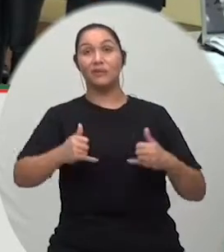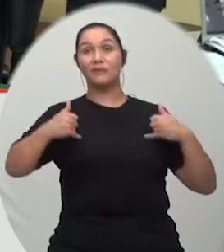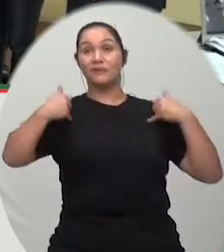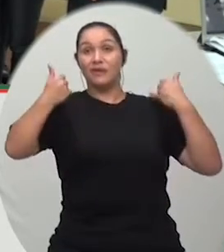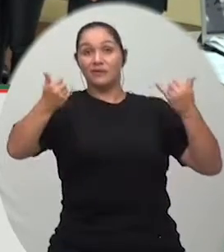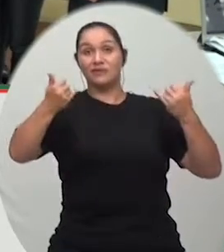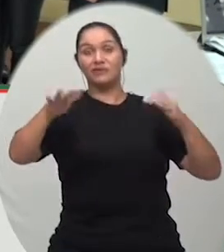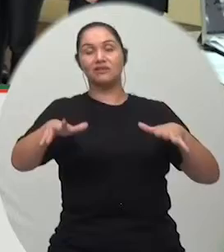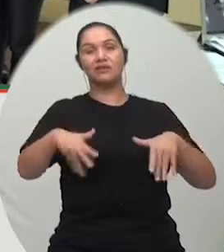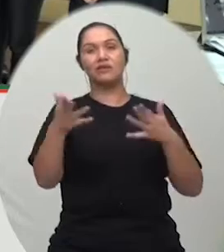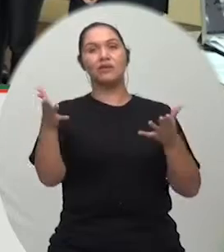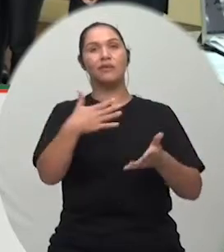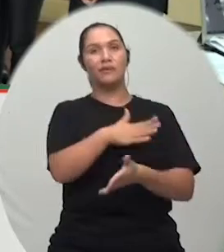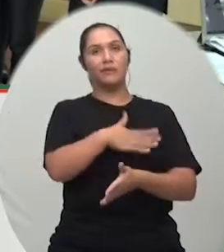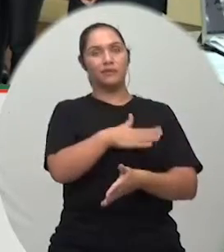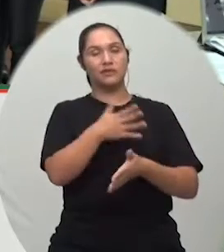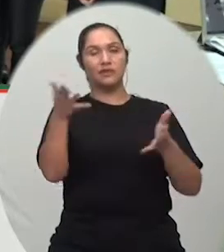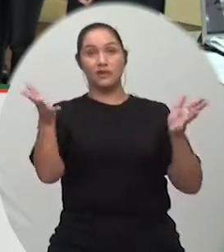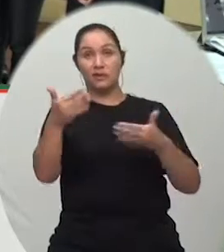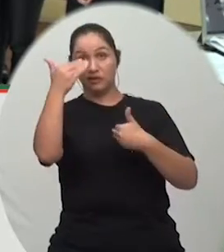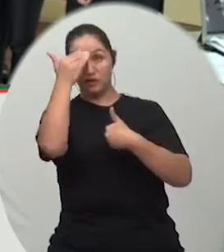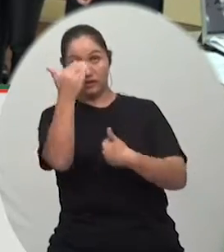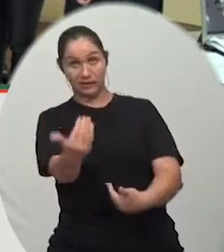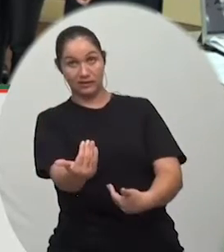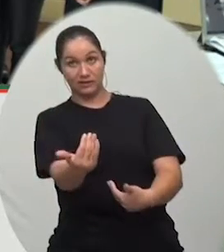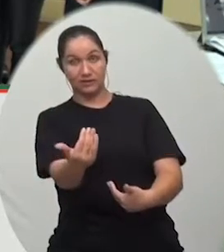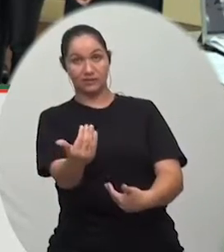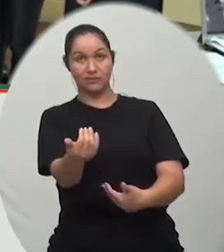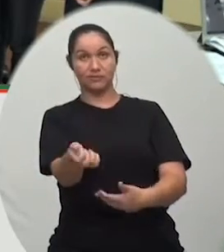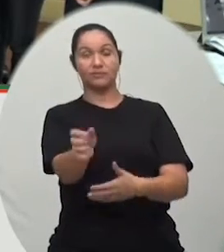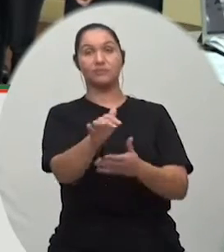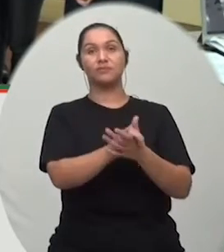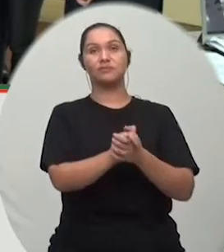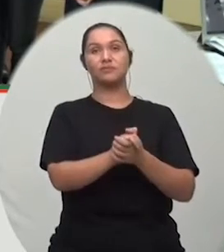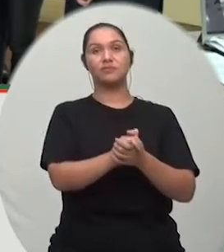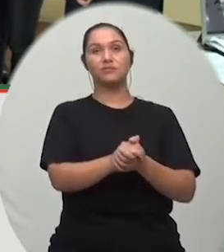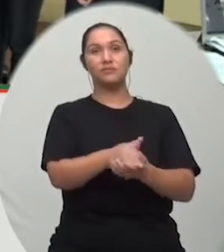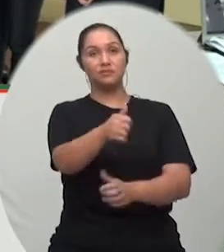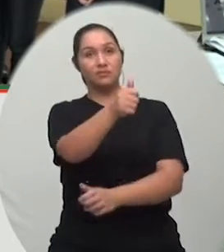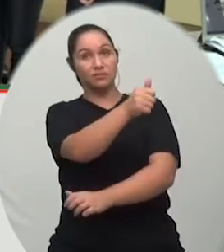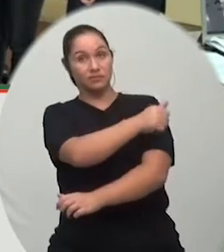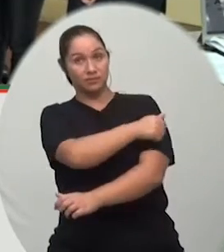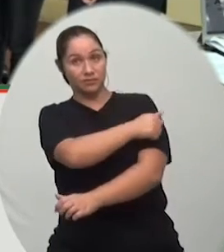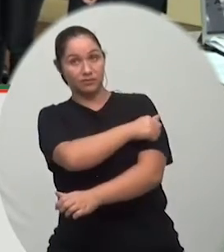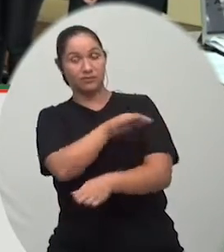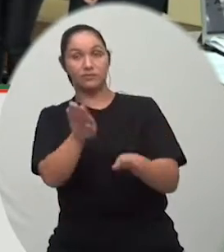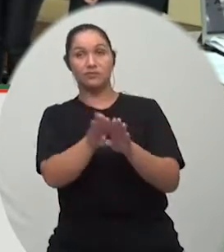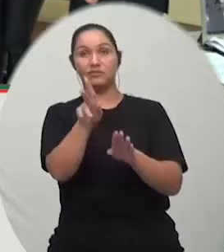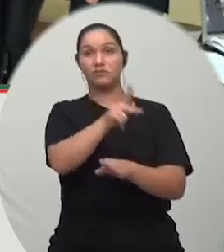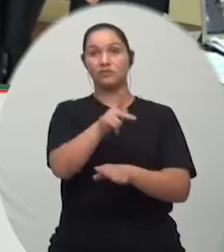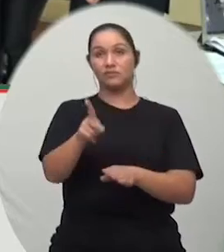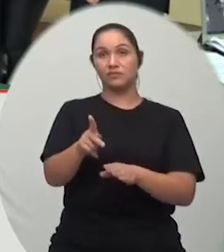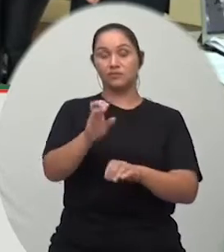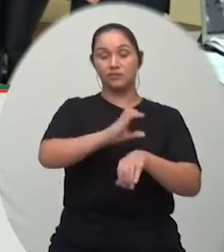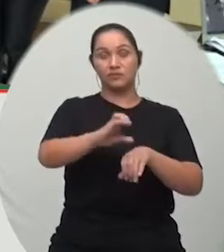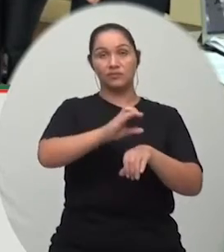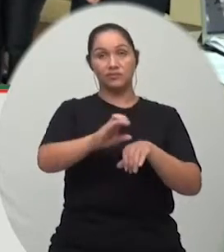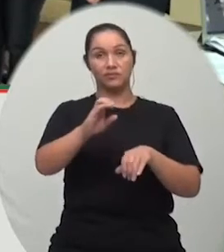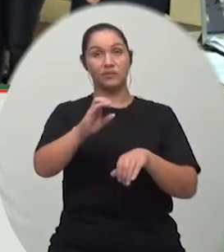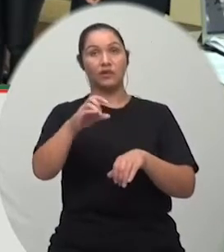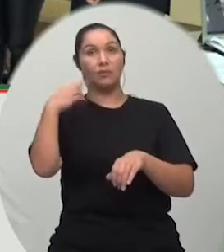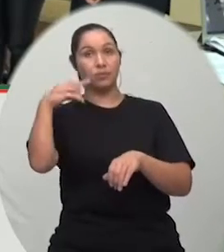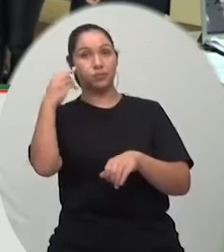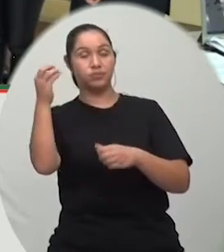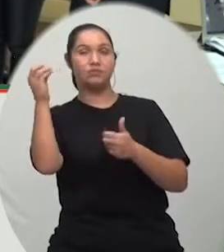de agradecer aos estudantes e professores do curso de Direito da UNESC. Gostaria de agradecer